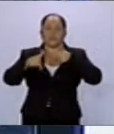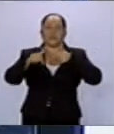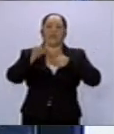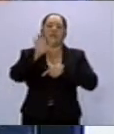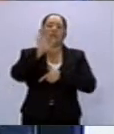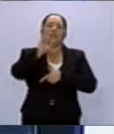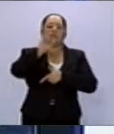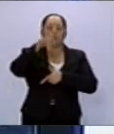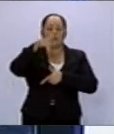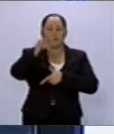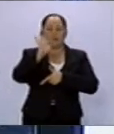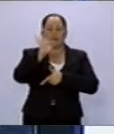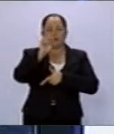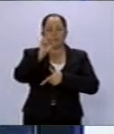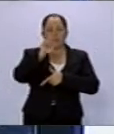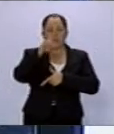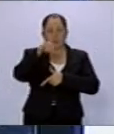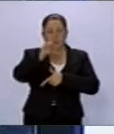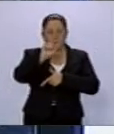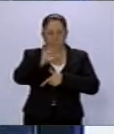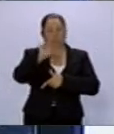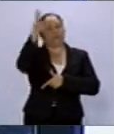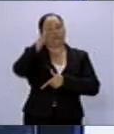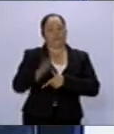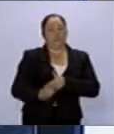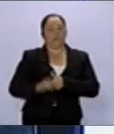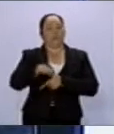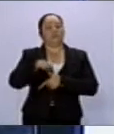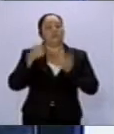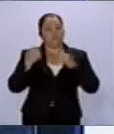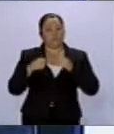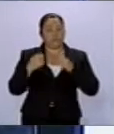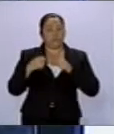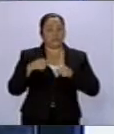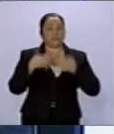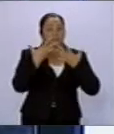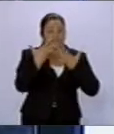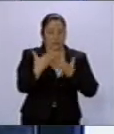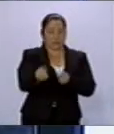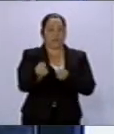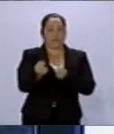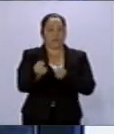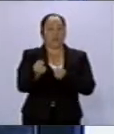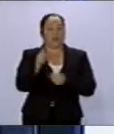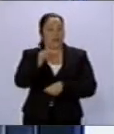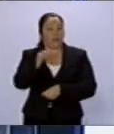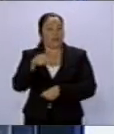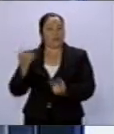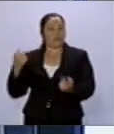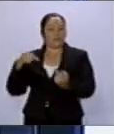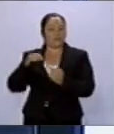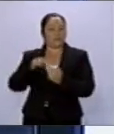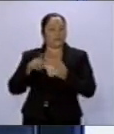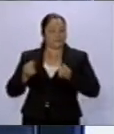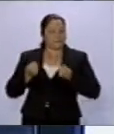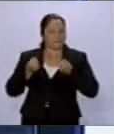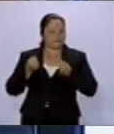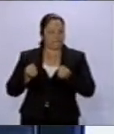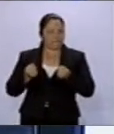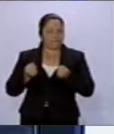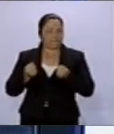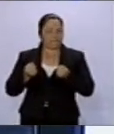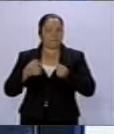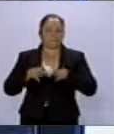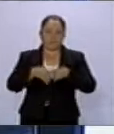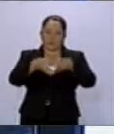formador estabelecer uma reposição é preciso que seja colocada e essa é uma perspectiva que nós temos muito fortemente de realizar